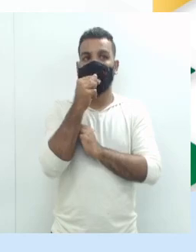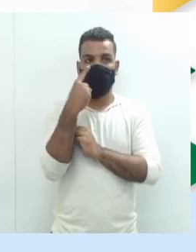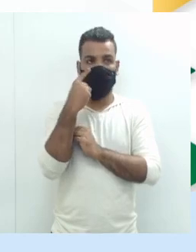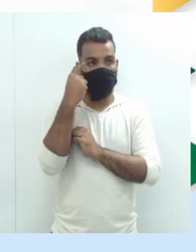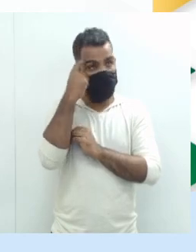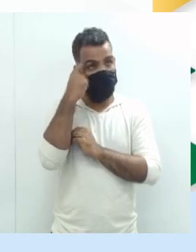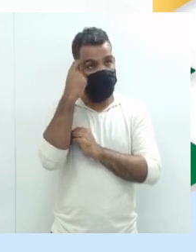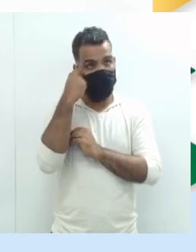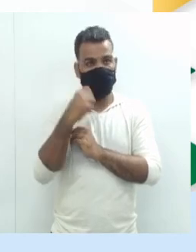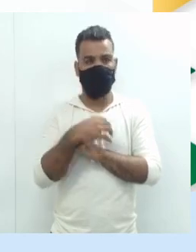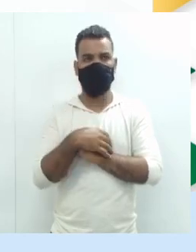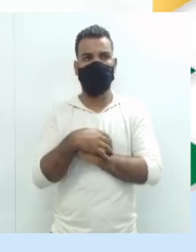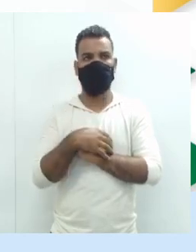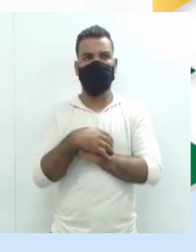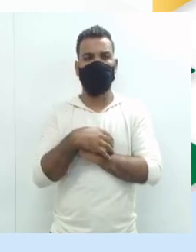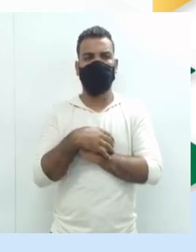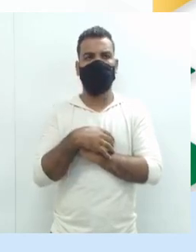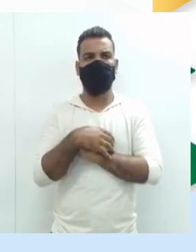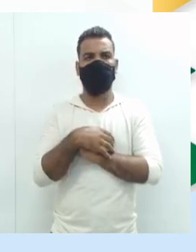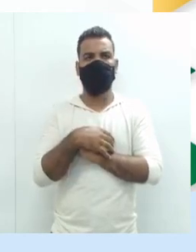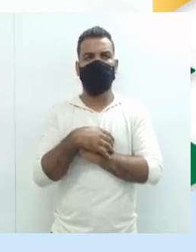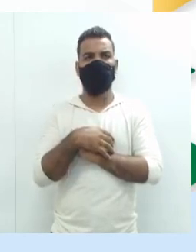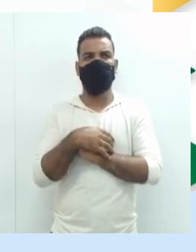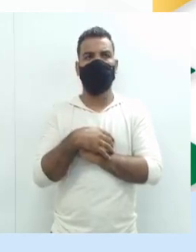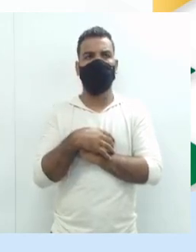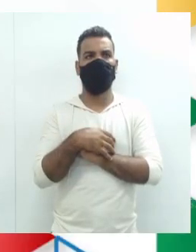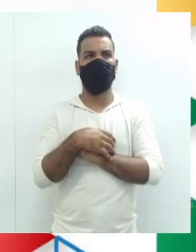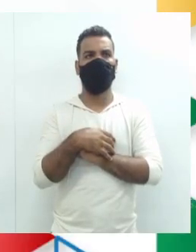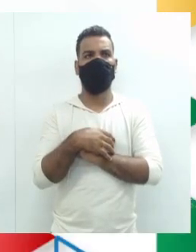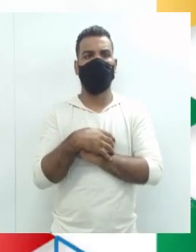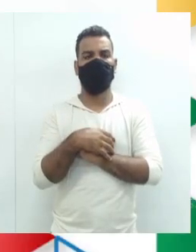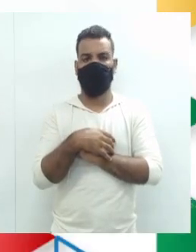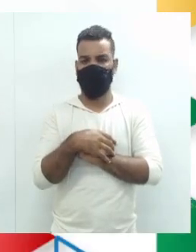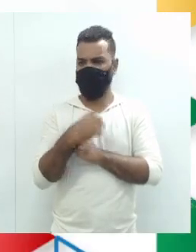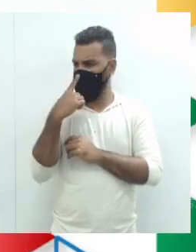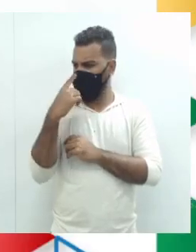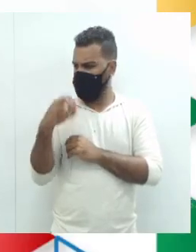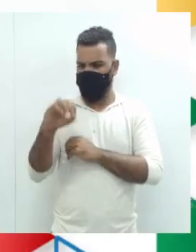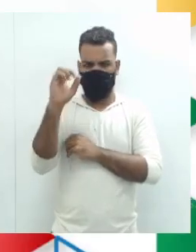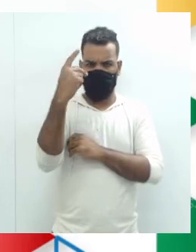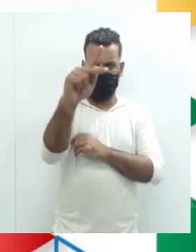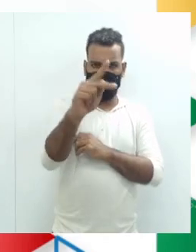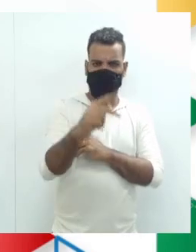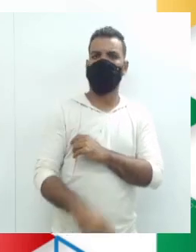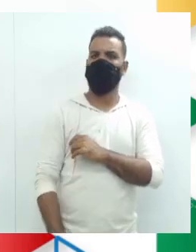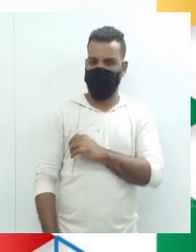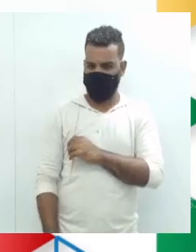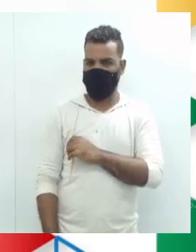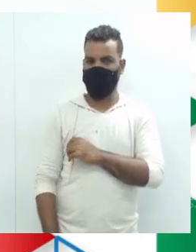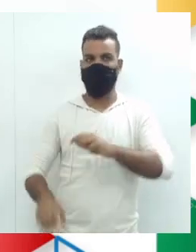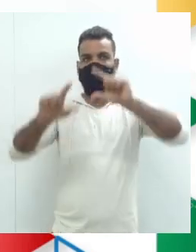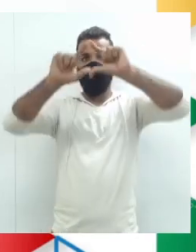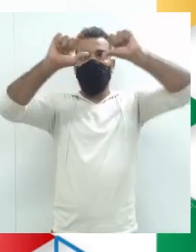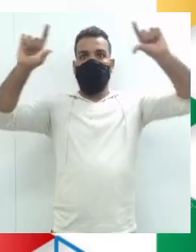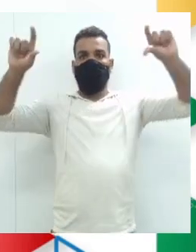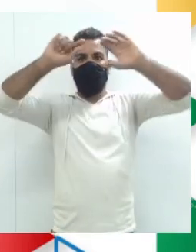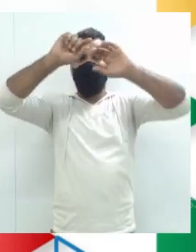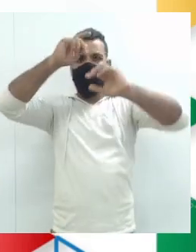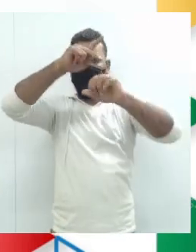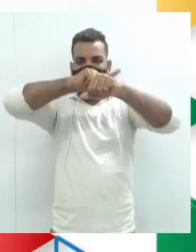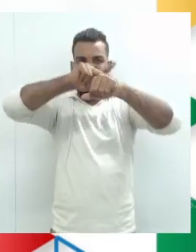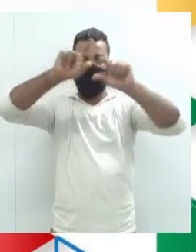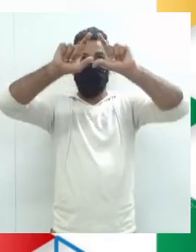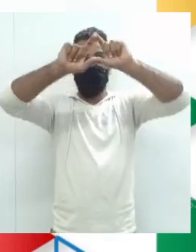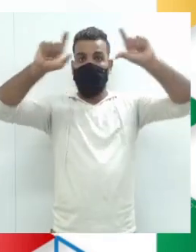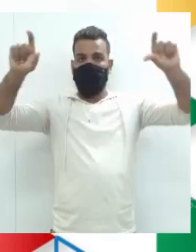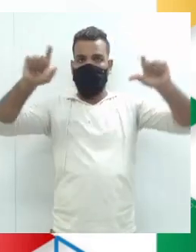só. Temos aí uma campanha, certo? Uma campanha de coleta de lixo, né? Obviamente, tá bem